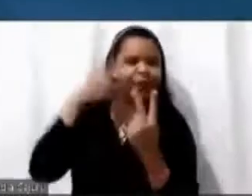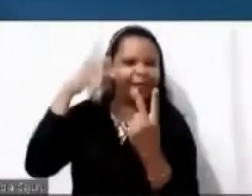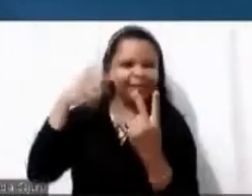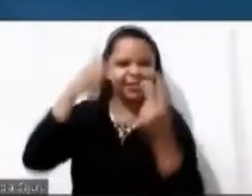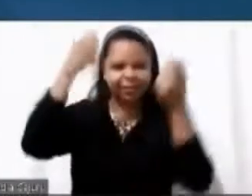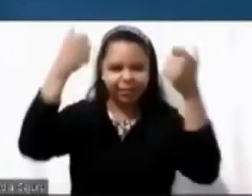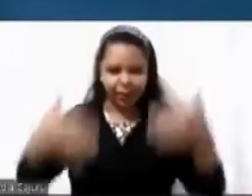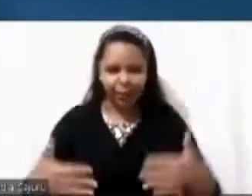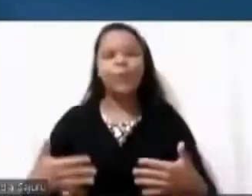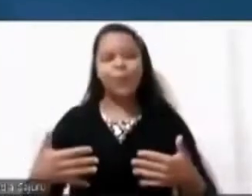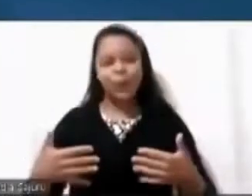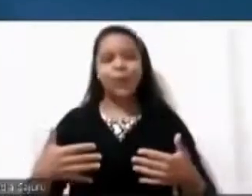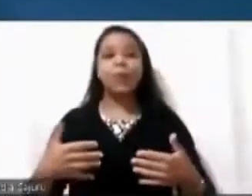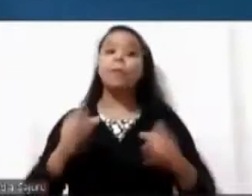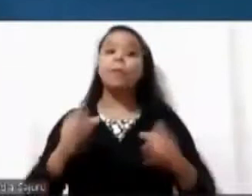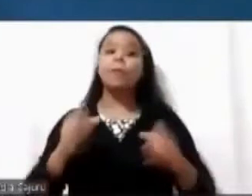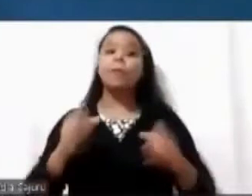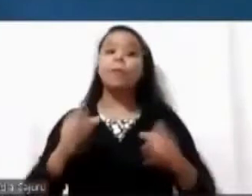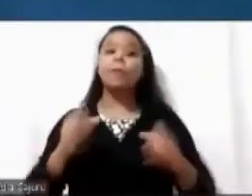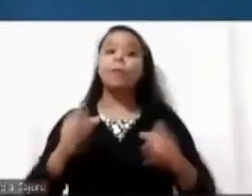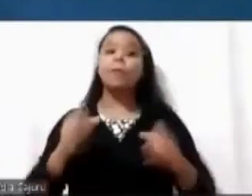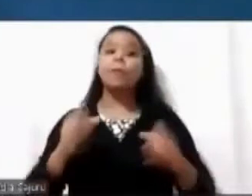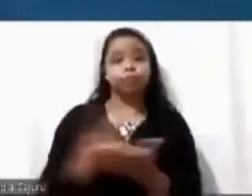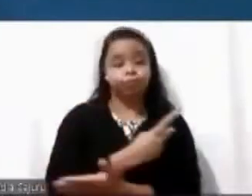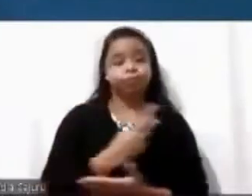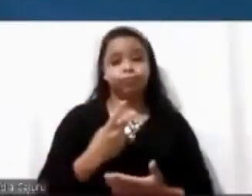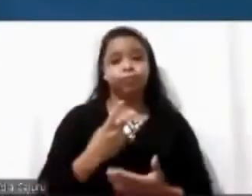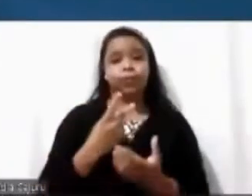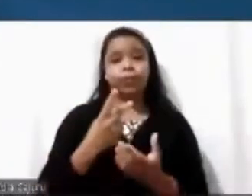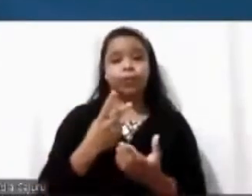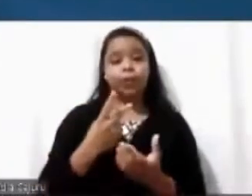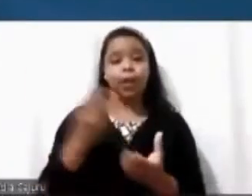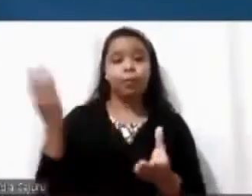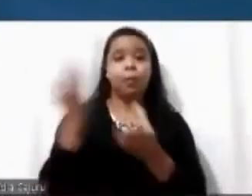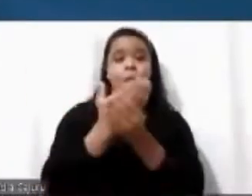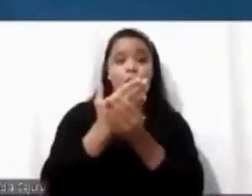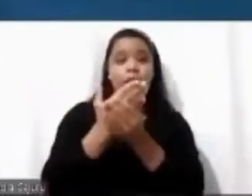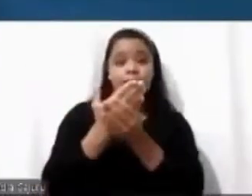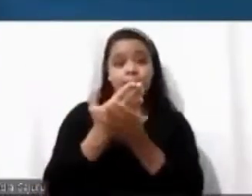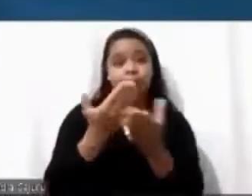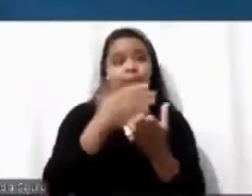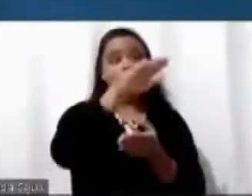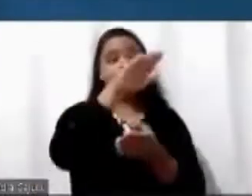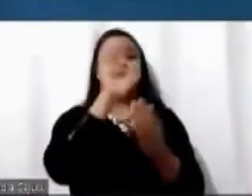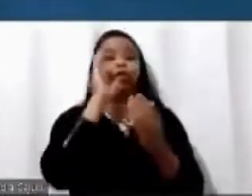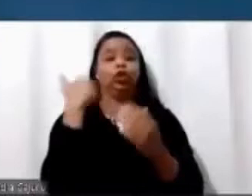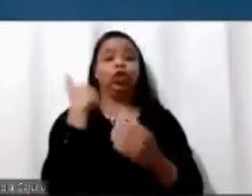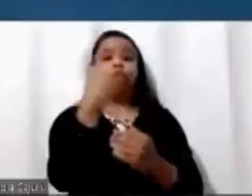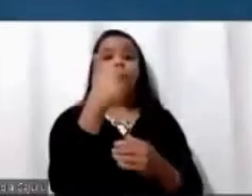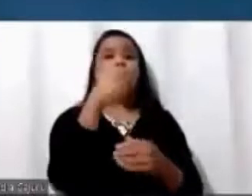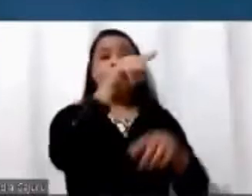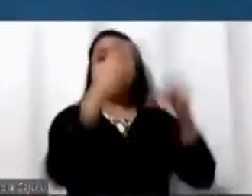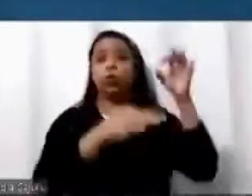possível ação, como também uma defesa. Então, é o que